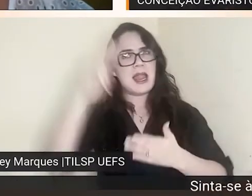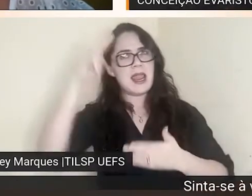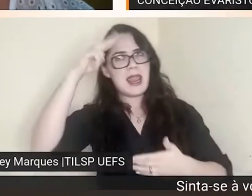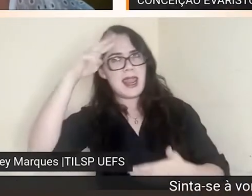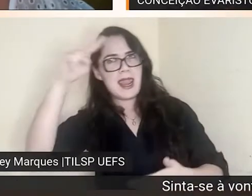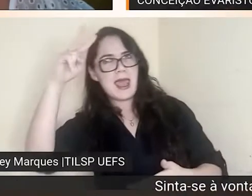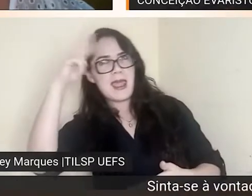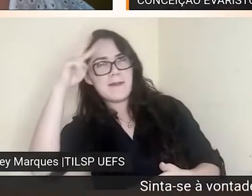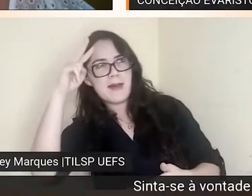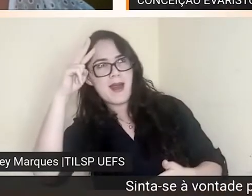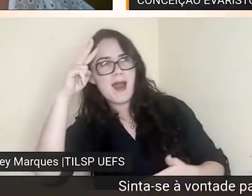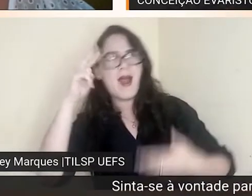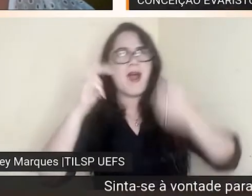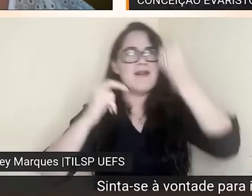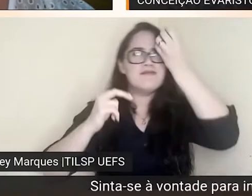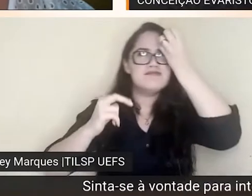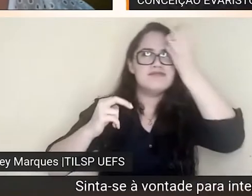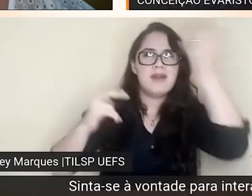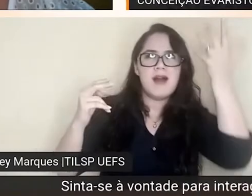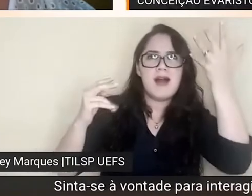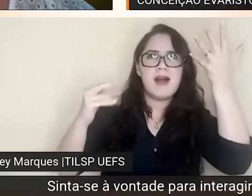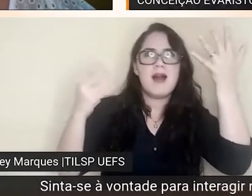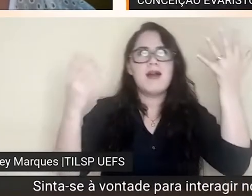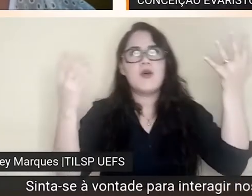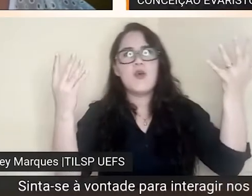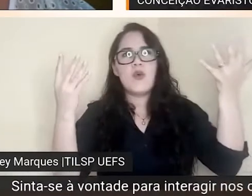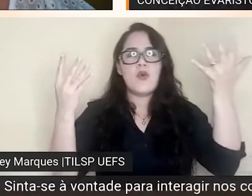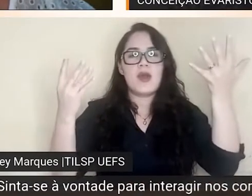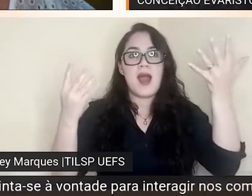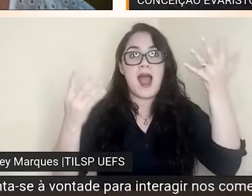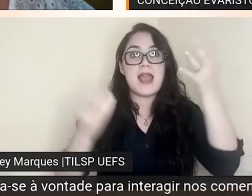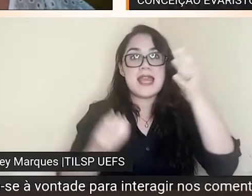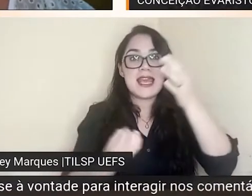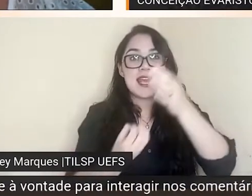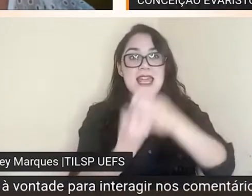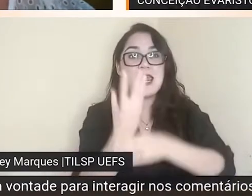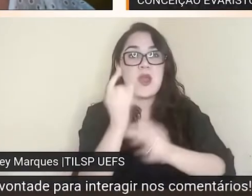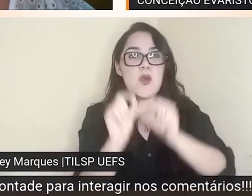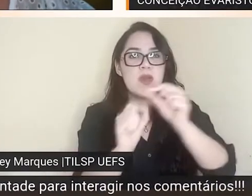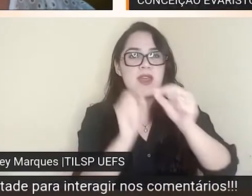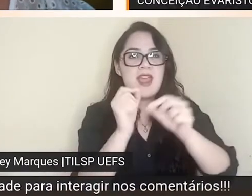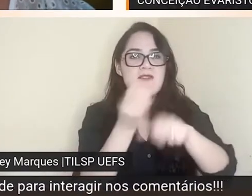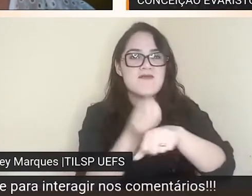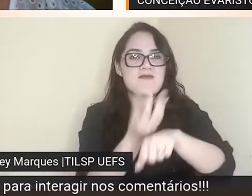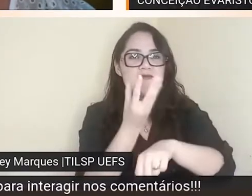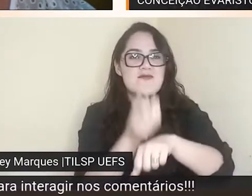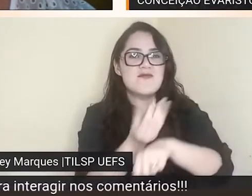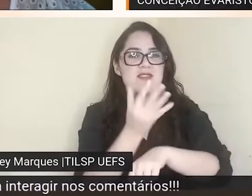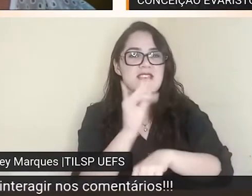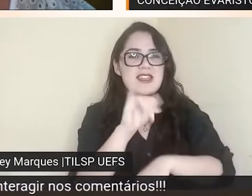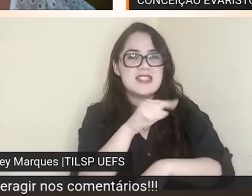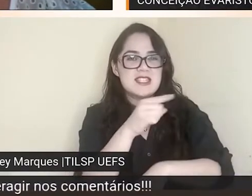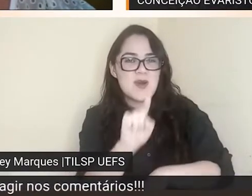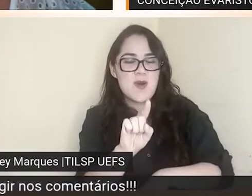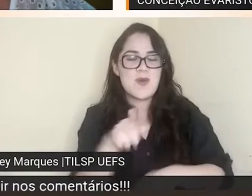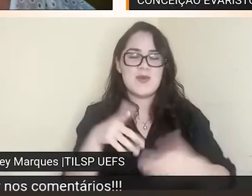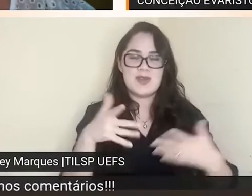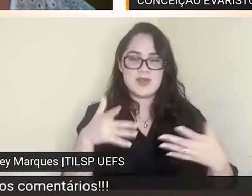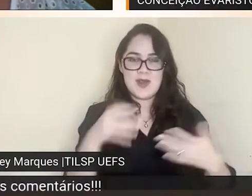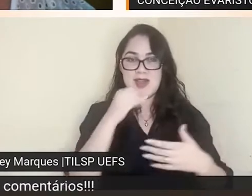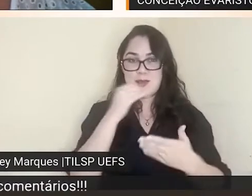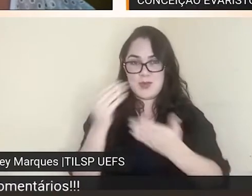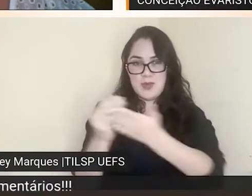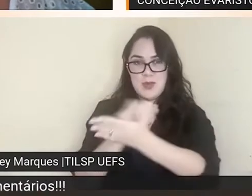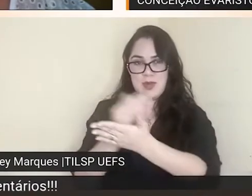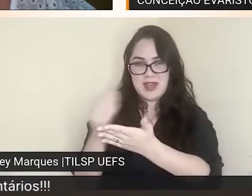esquecimento que a ficção mora. Então, por exemplo, em Becos da Memória,